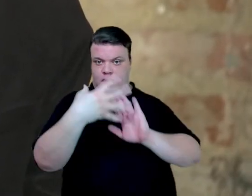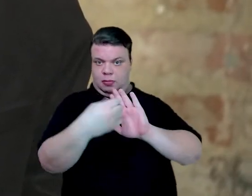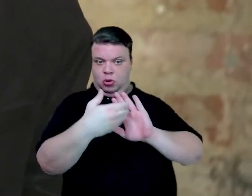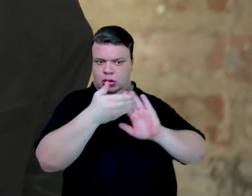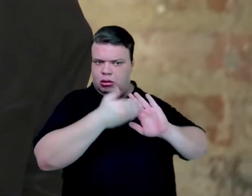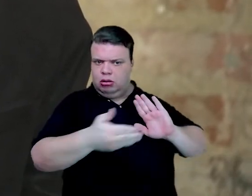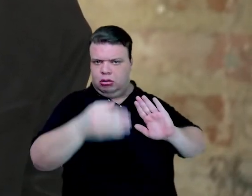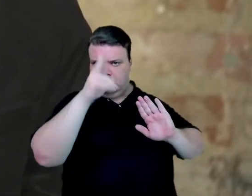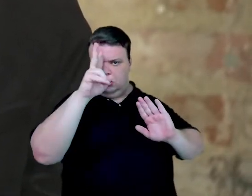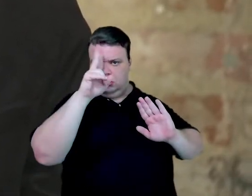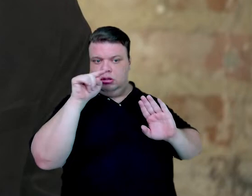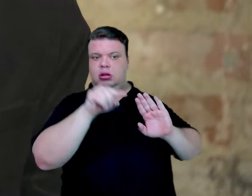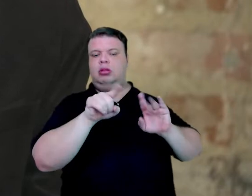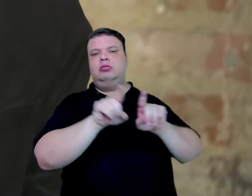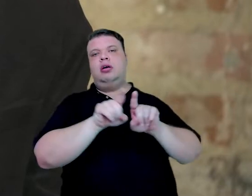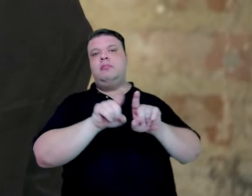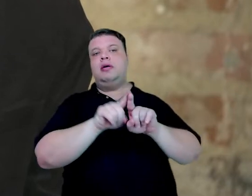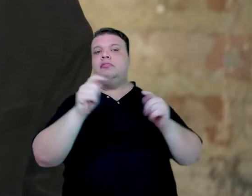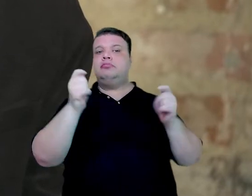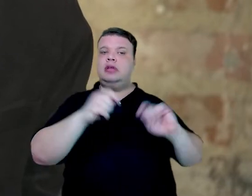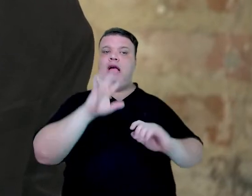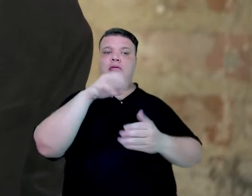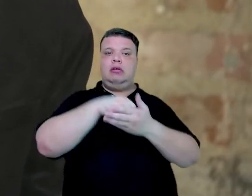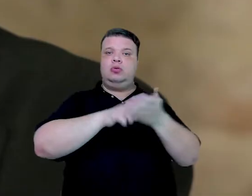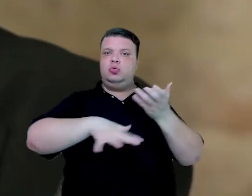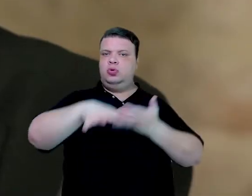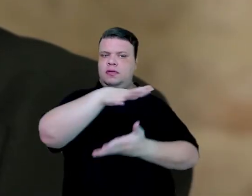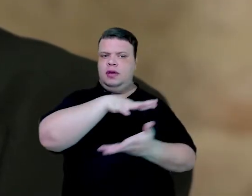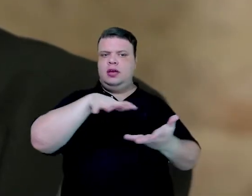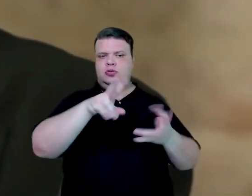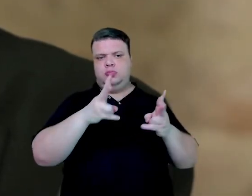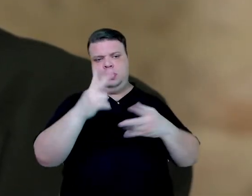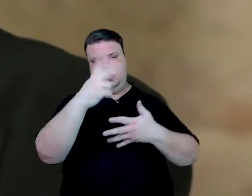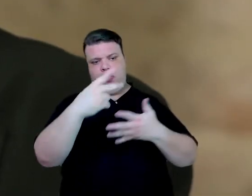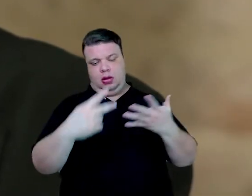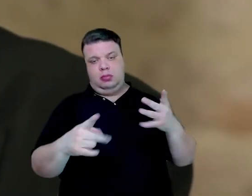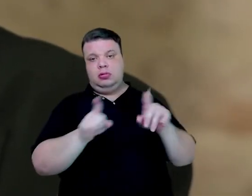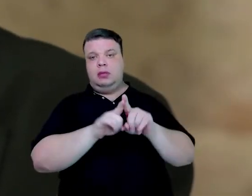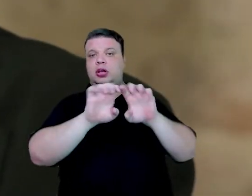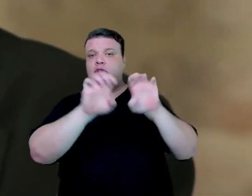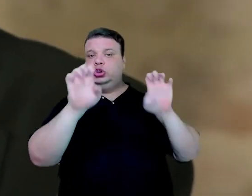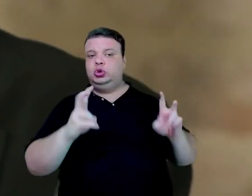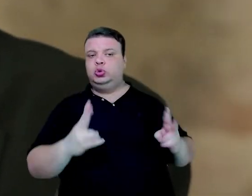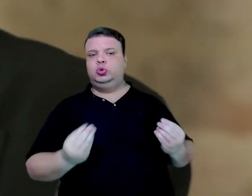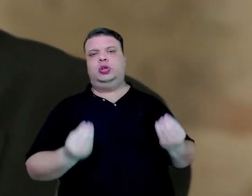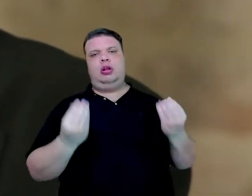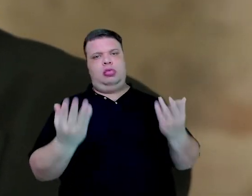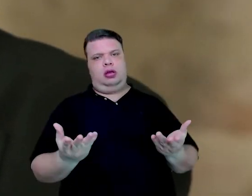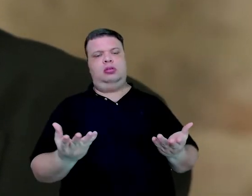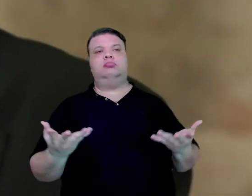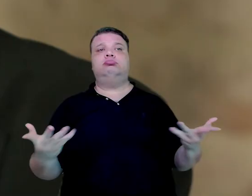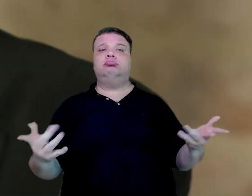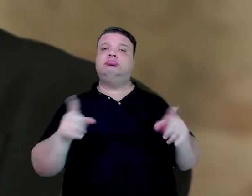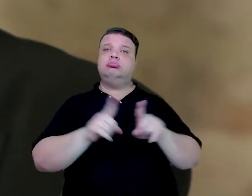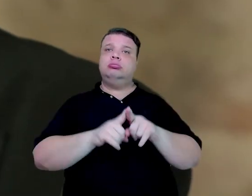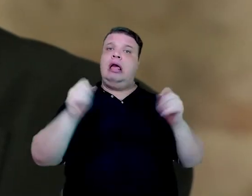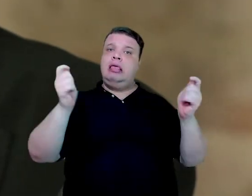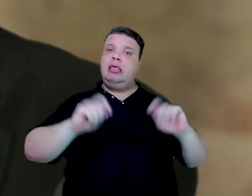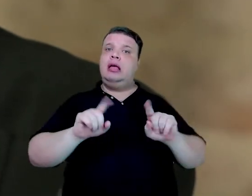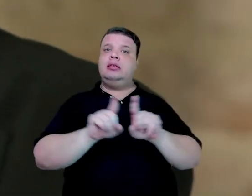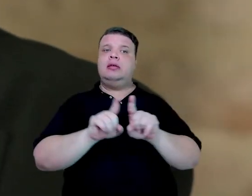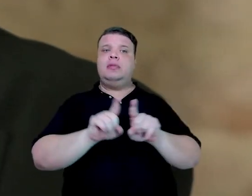das estruturas envolvidas e, consequentemente, melhorar cada vez mais, aproximar, né, que o modelo